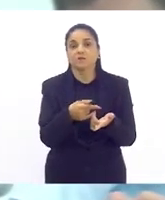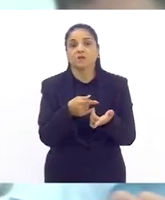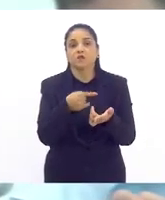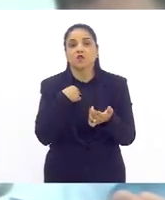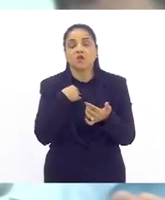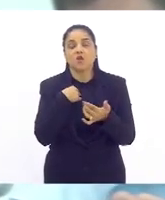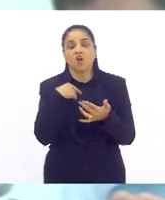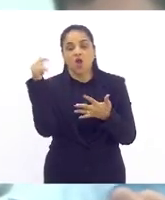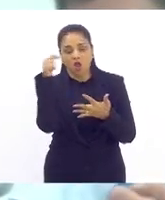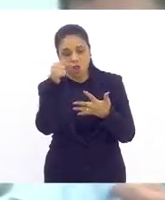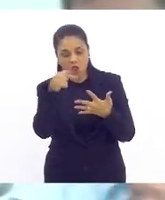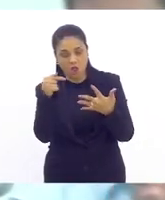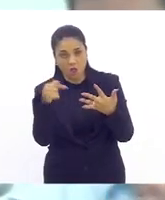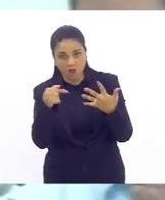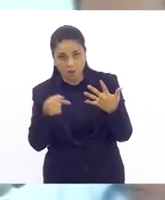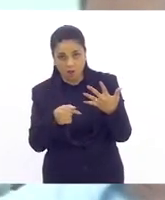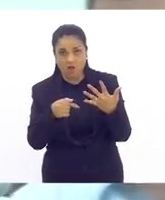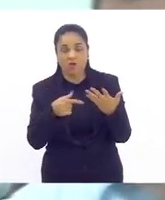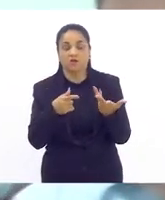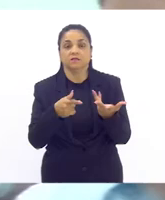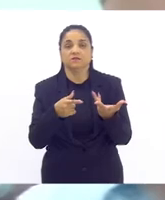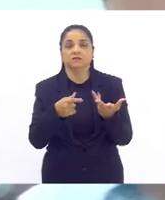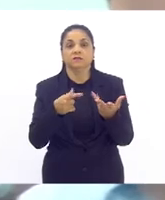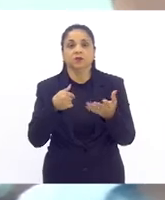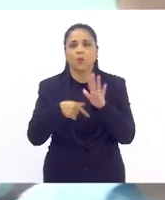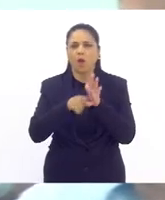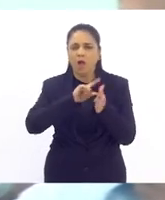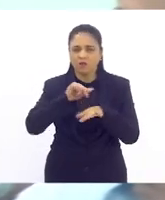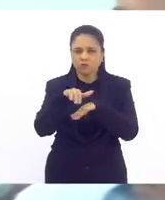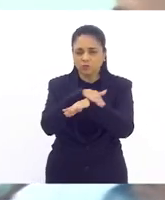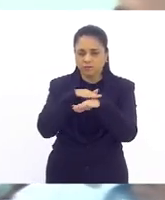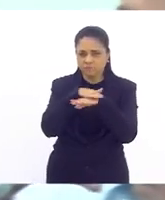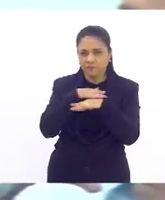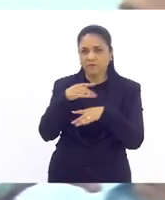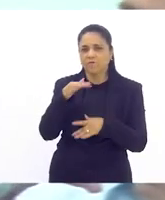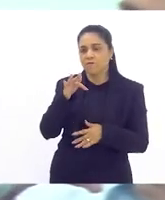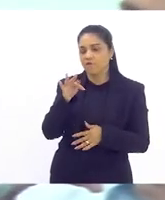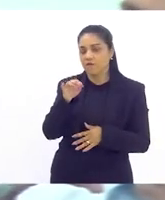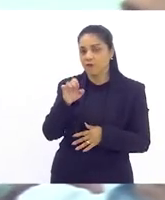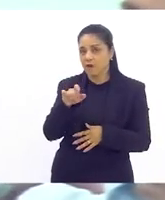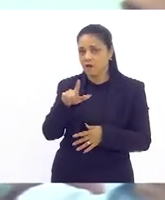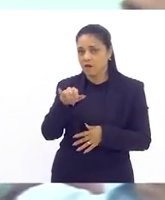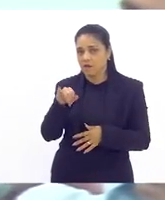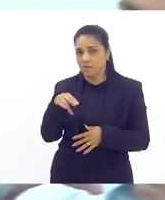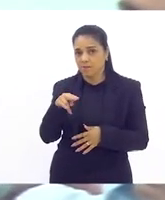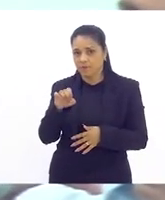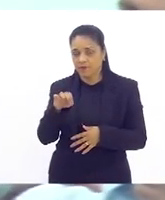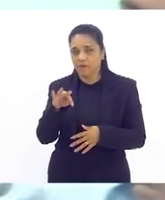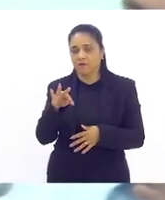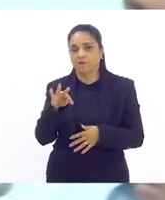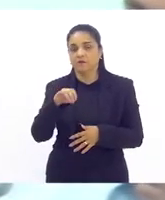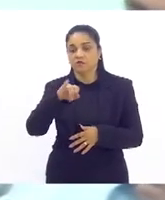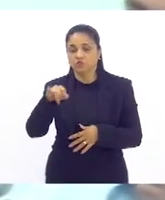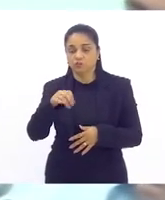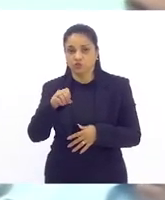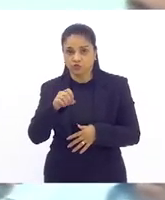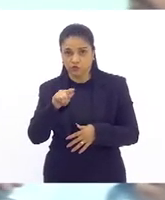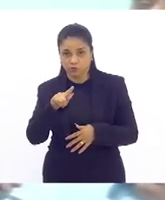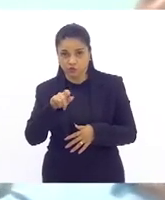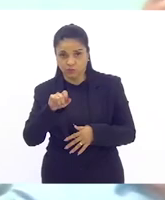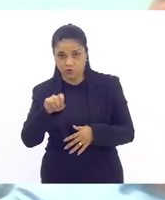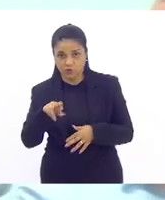essas observações eu conversava aqui antes com Jorge Felipe Neto que é presidente da Comissão eu faço parte da comissão